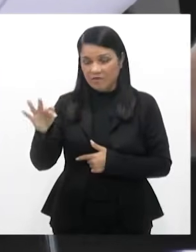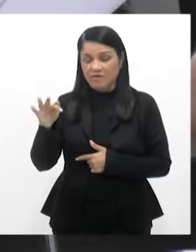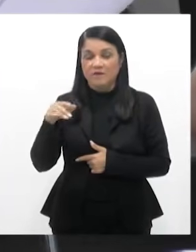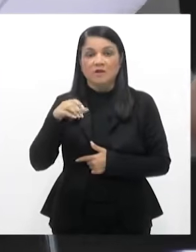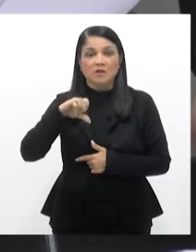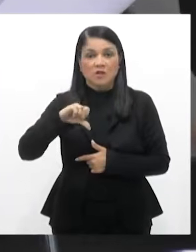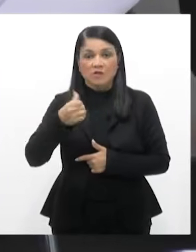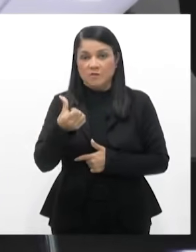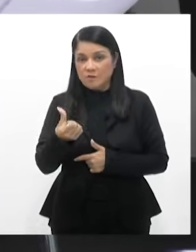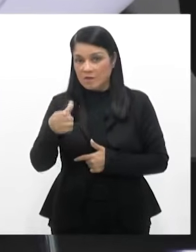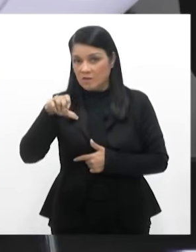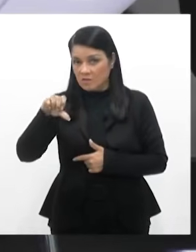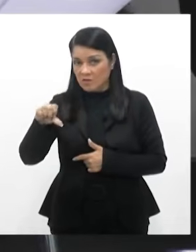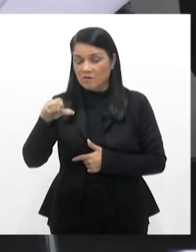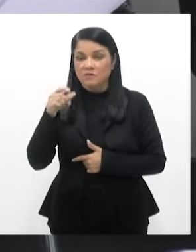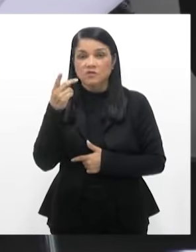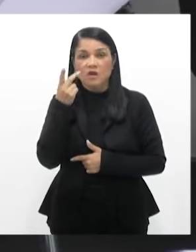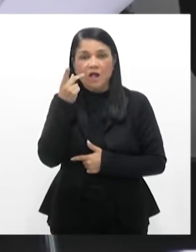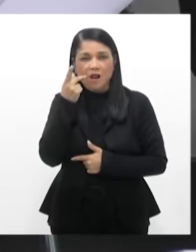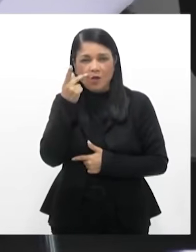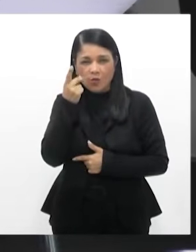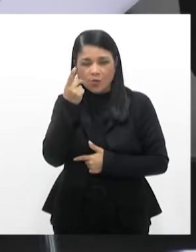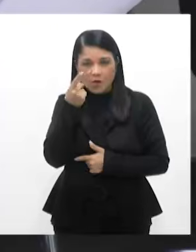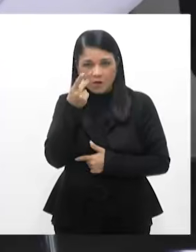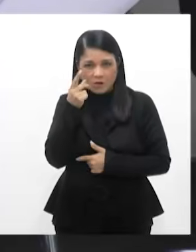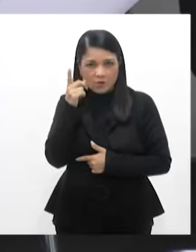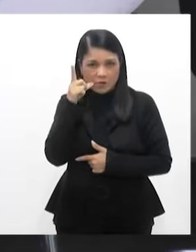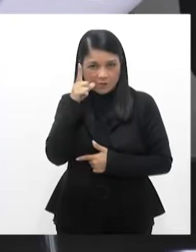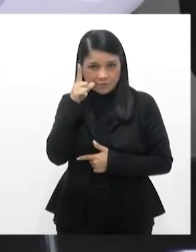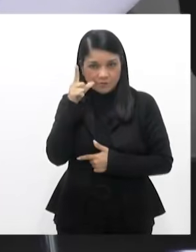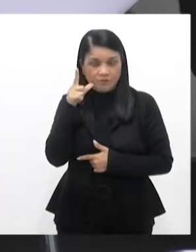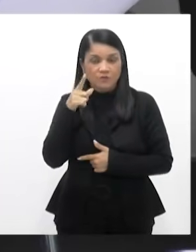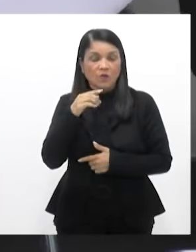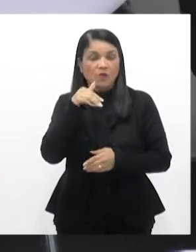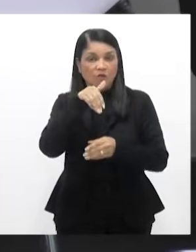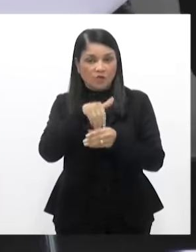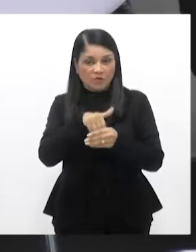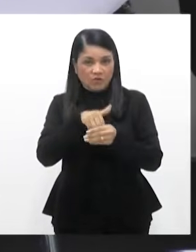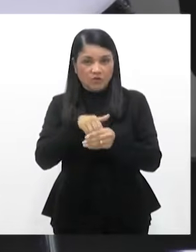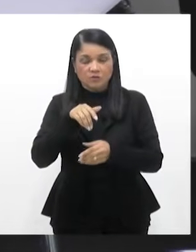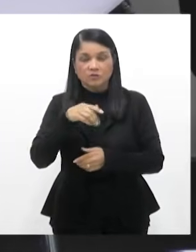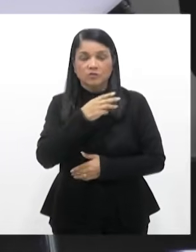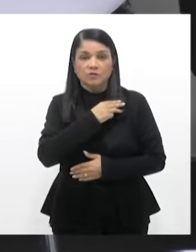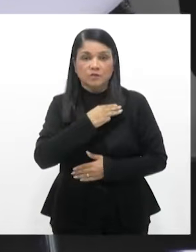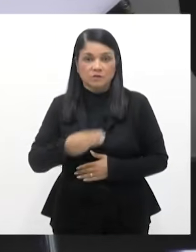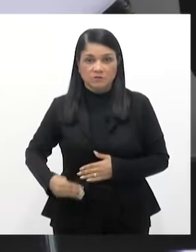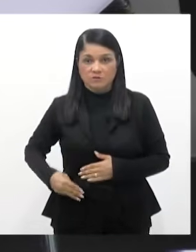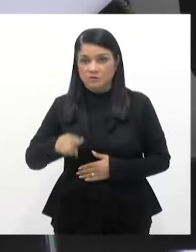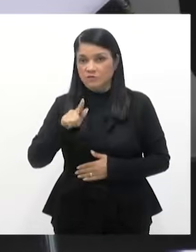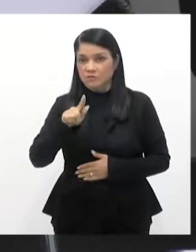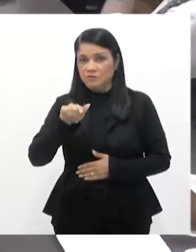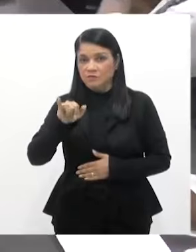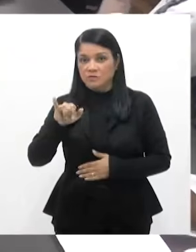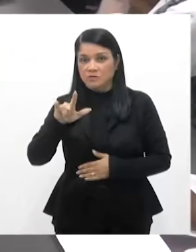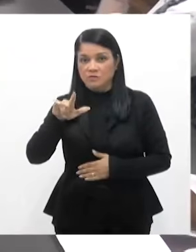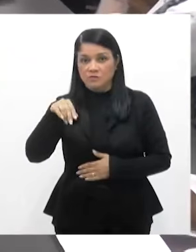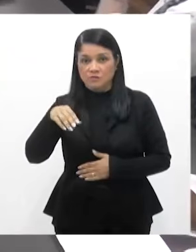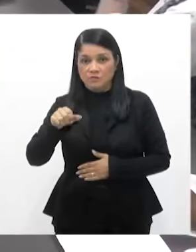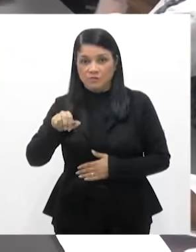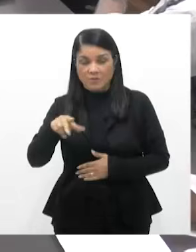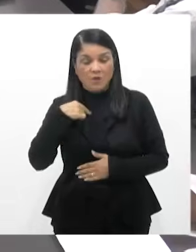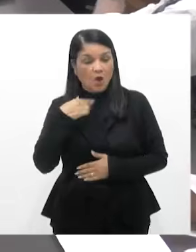Alagoas. Estou lendo o voto do ministro Gilmar Mendes. Tem que observar a Constituição. Vamos